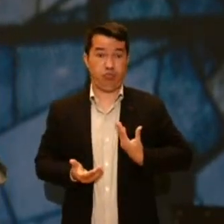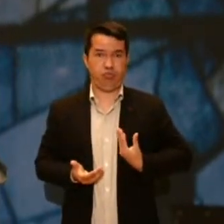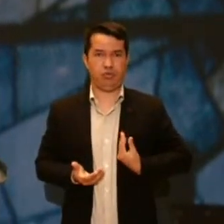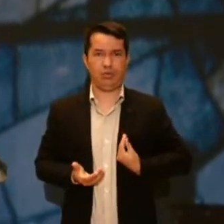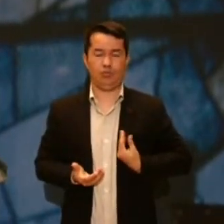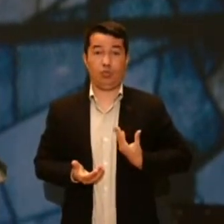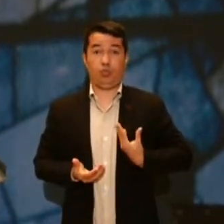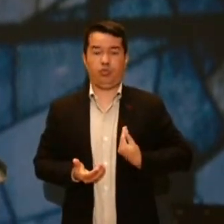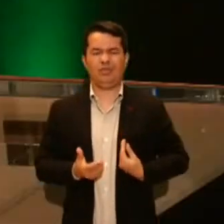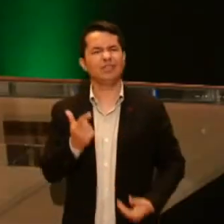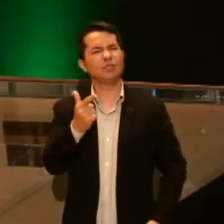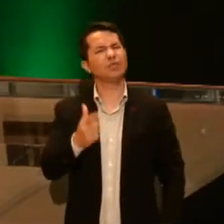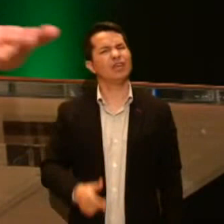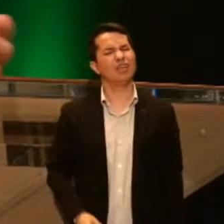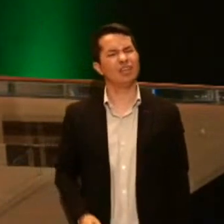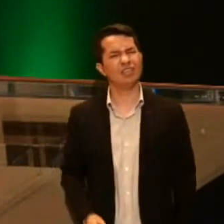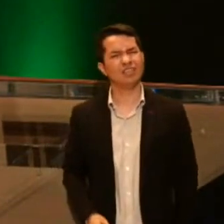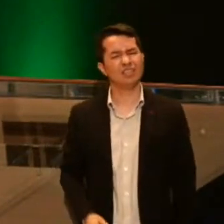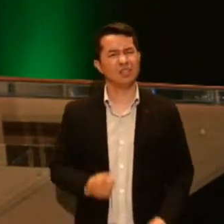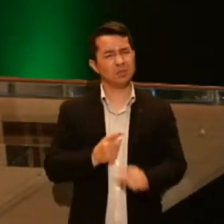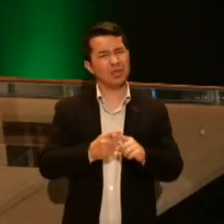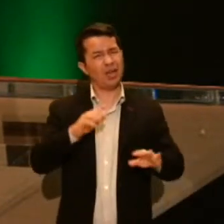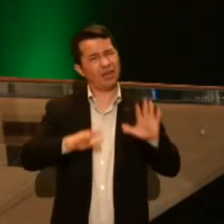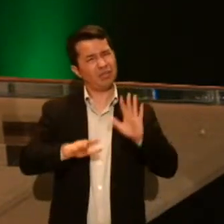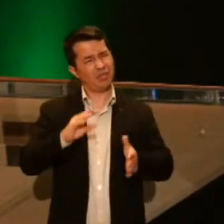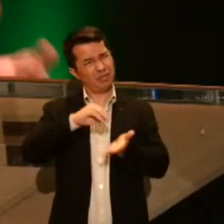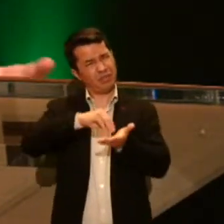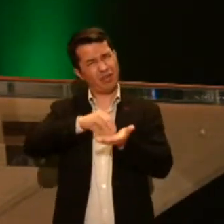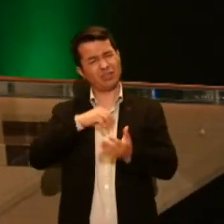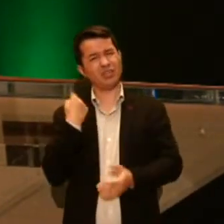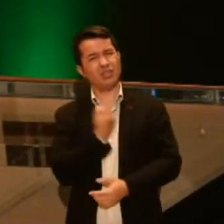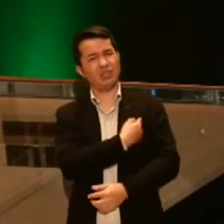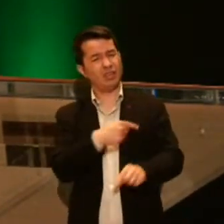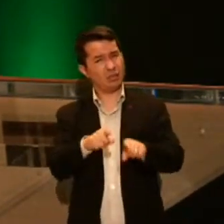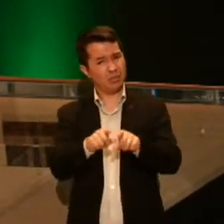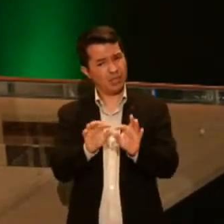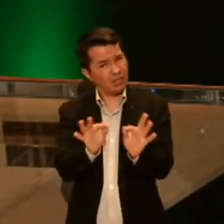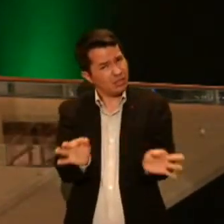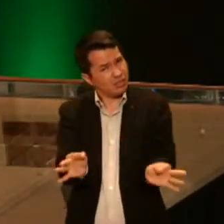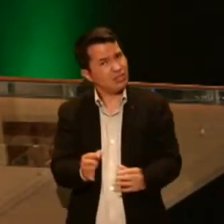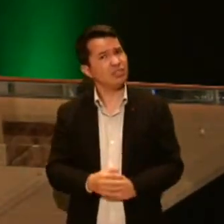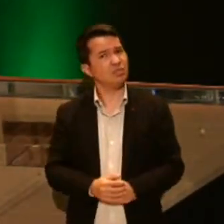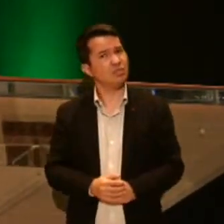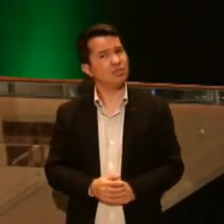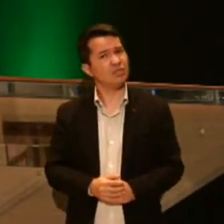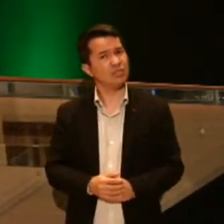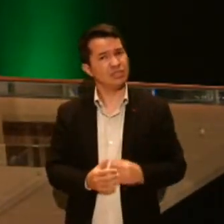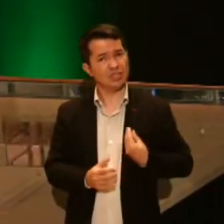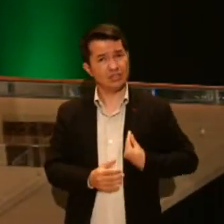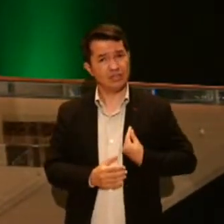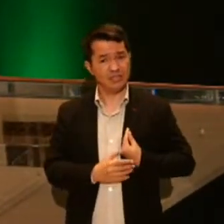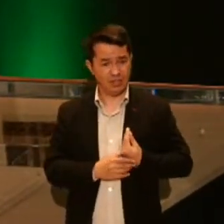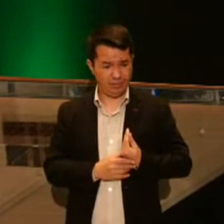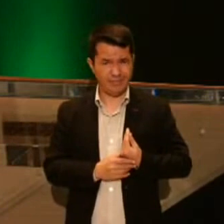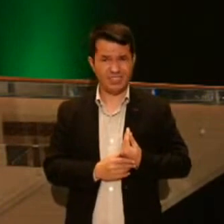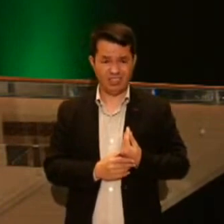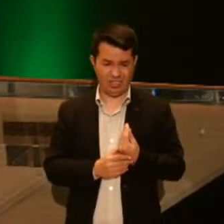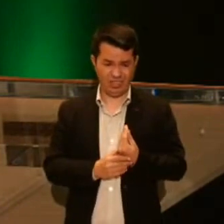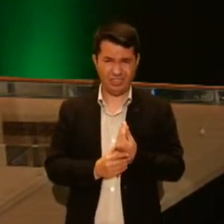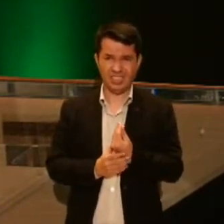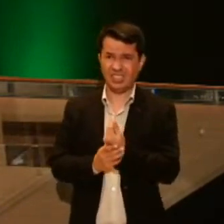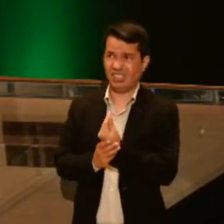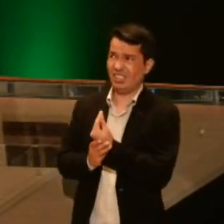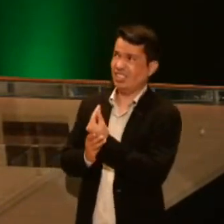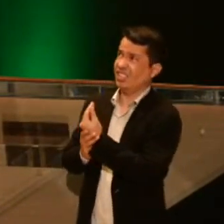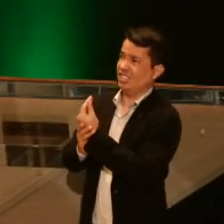Porque às vezes nos falta também humildade para depor os nossos próprios tesouros. E aqui eu não estou falando de